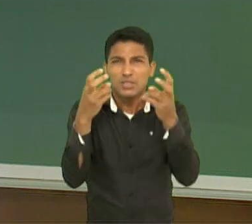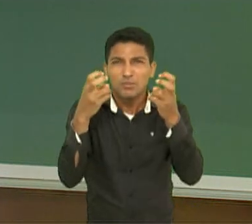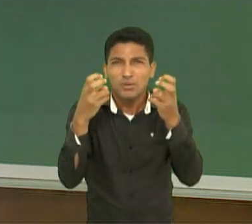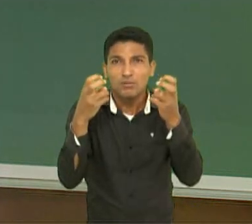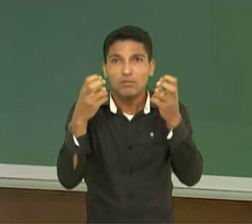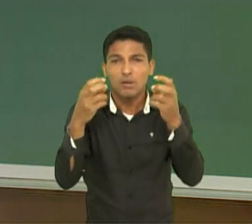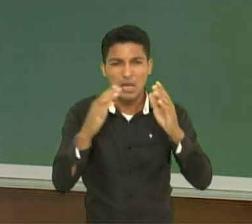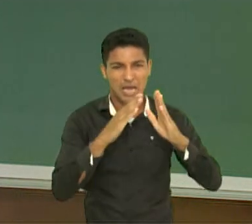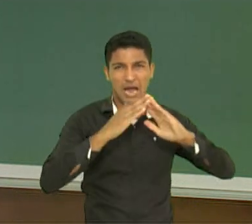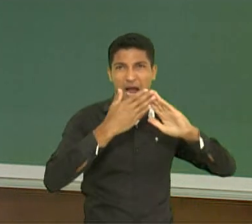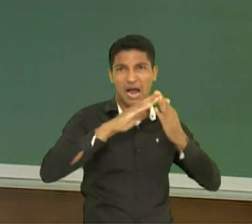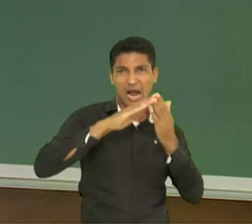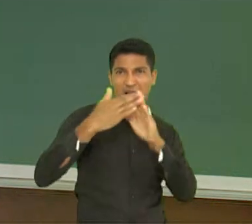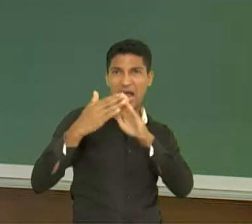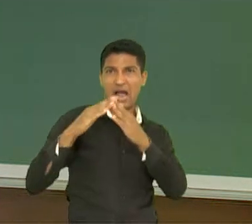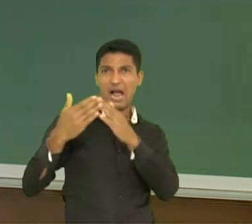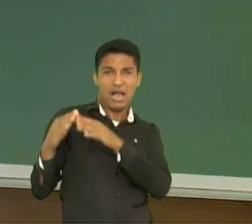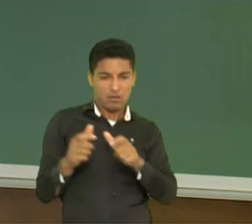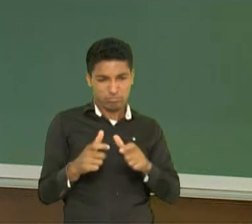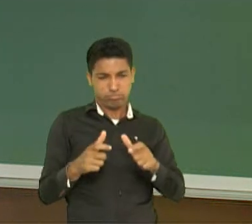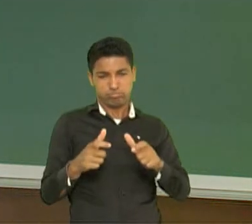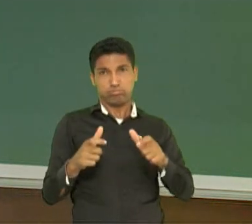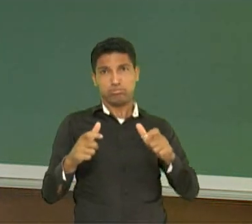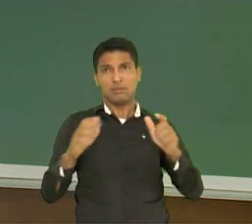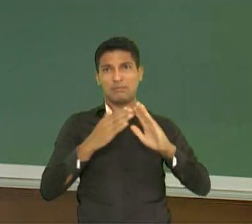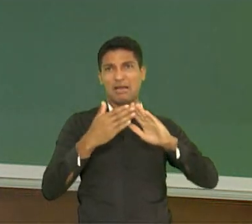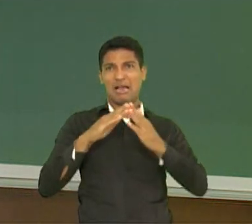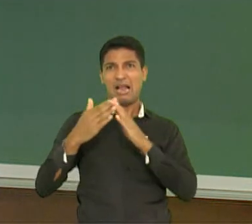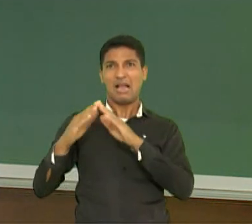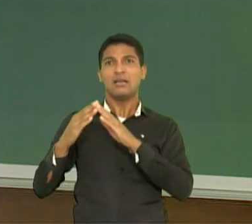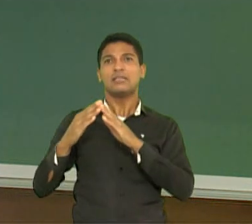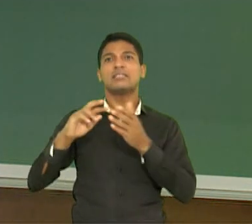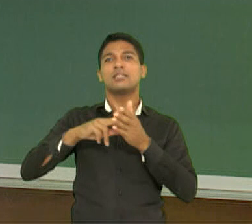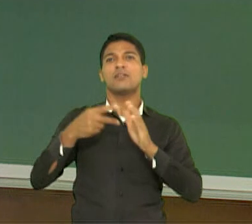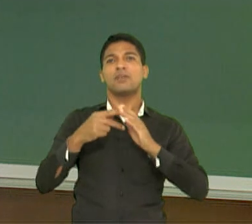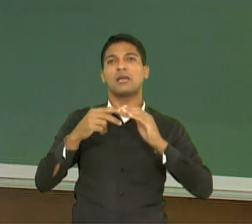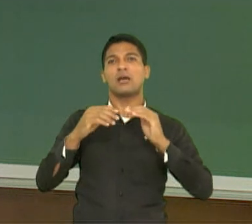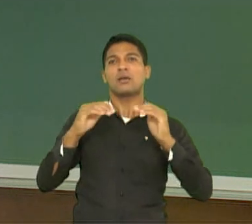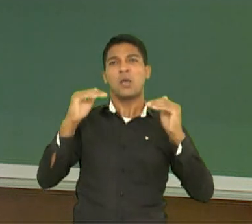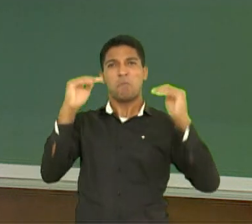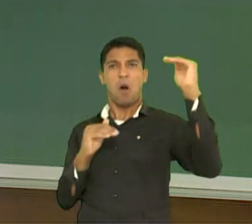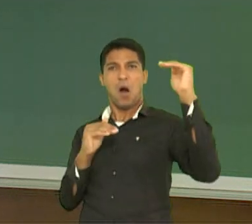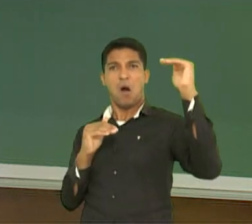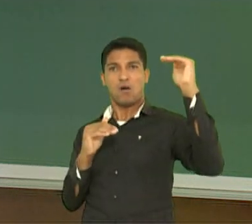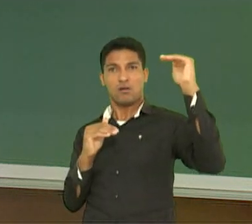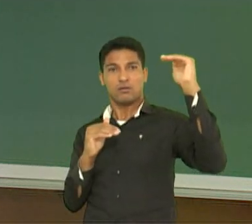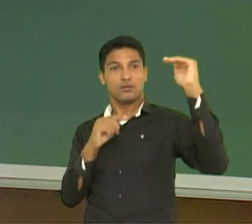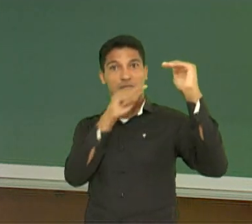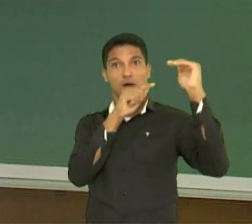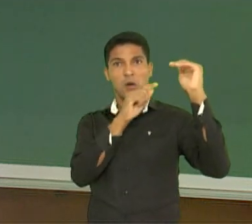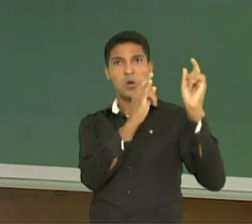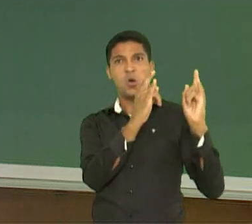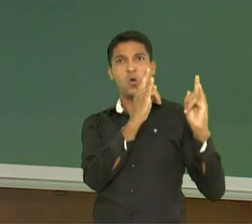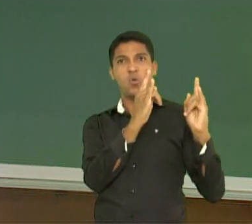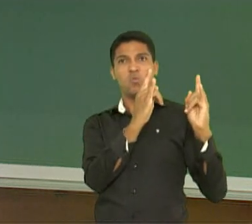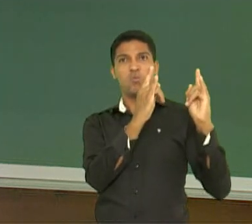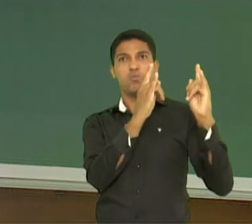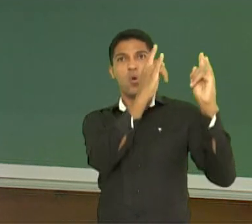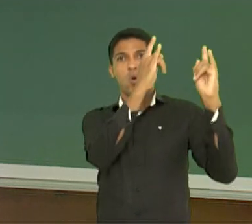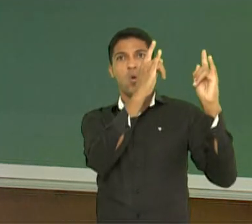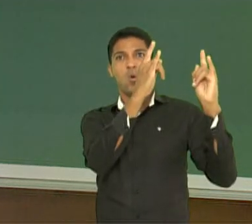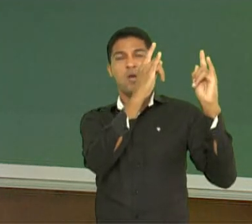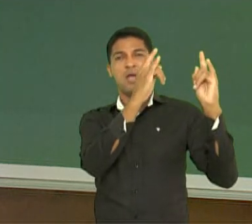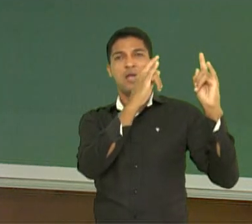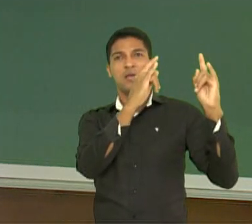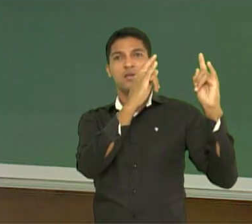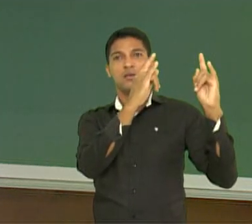encarados: o aumento da desigualdade social. Enquanto você tem pessoas nesse primeiro plano na favela da Rocinha, no Rio de Janeiro, você